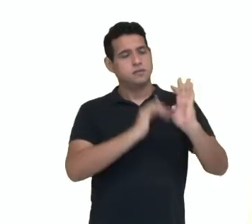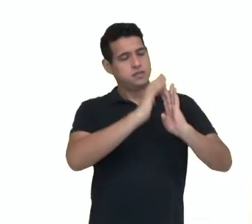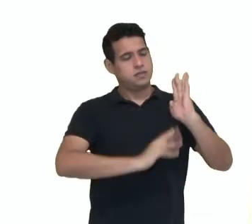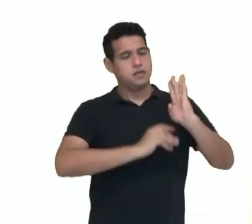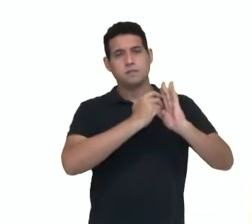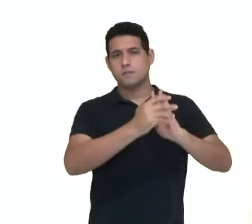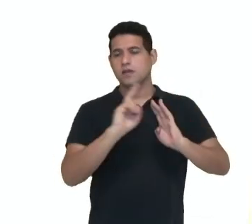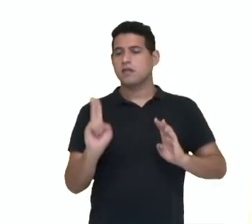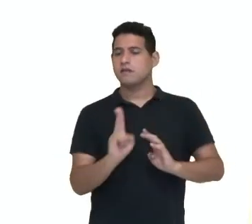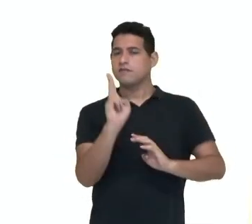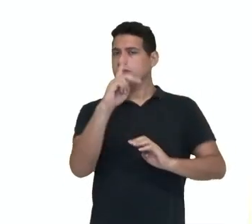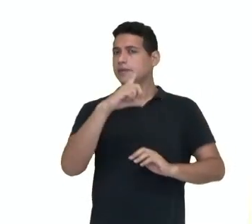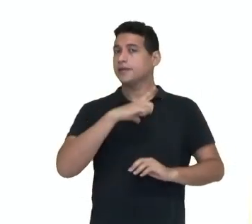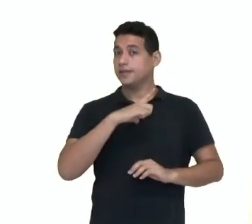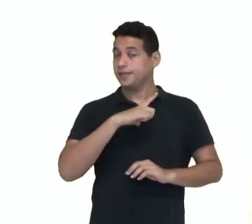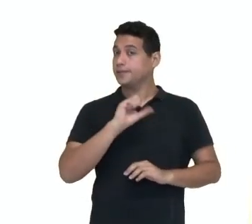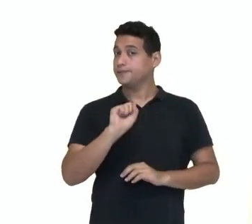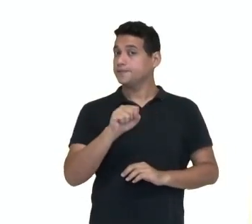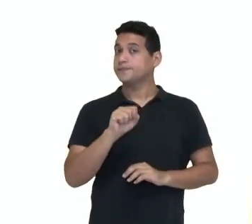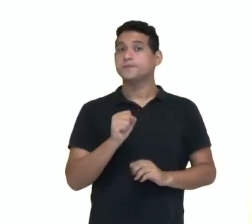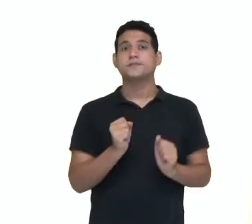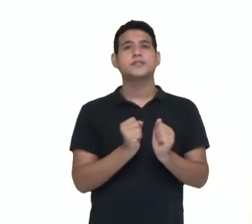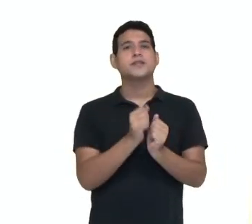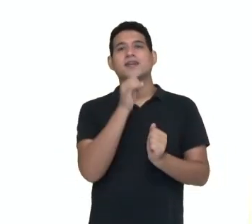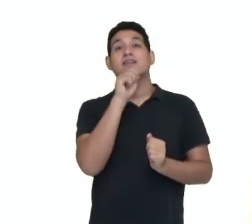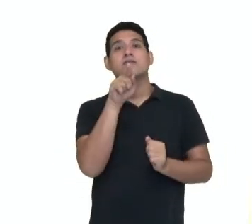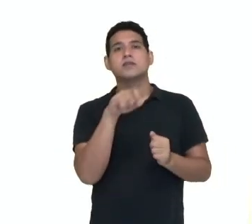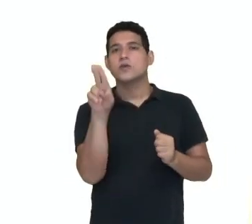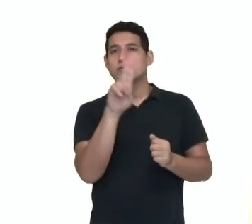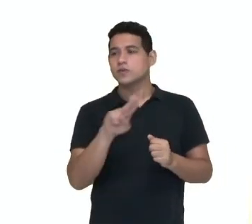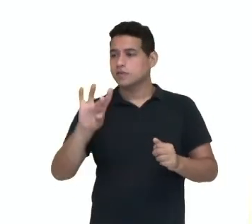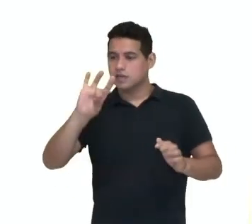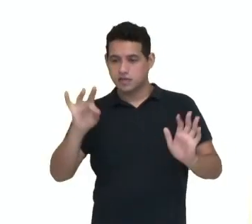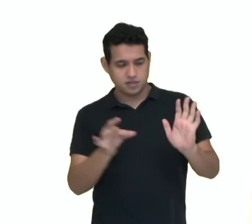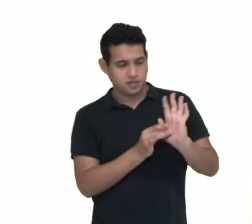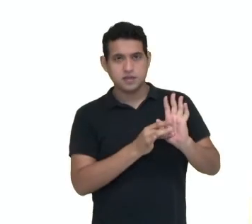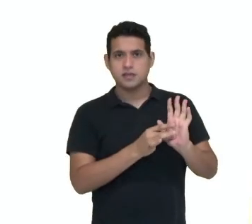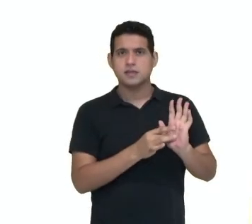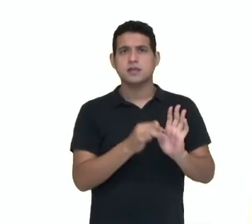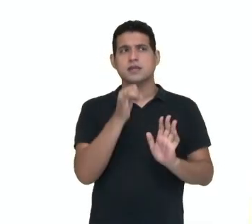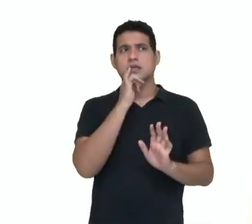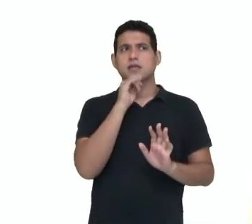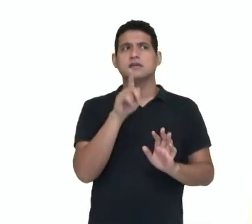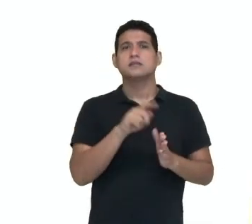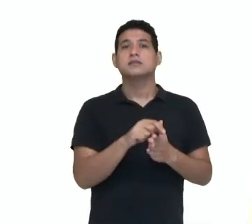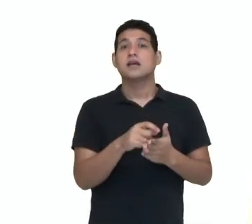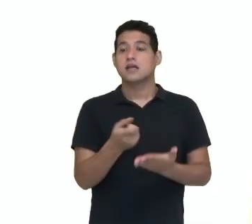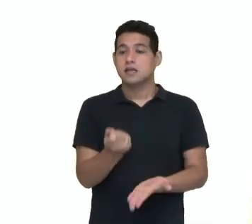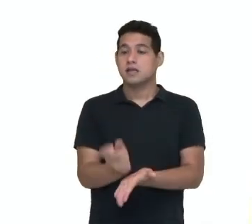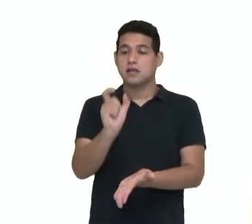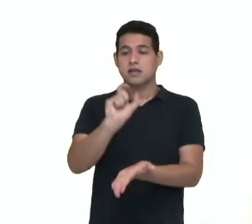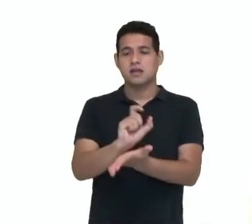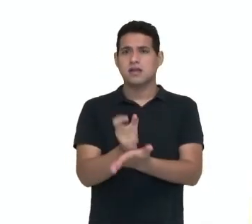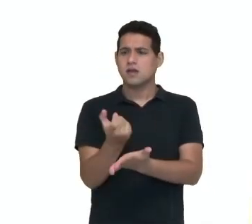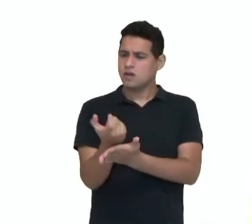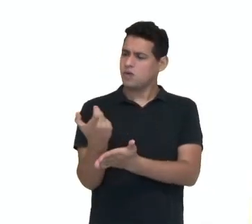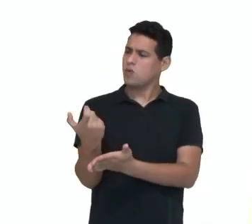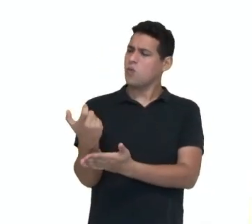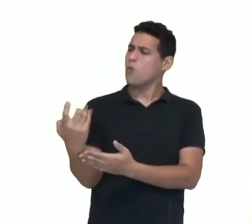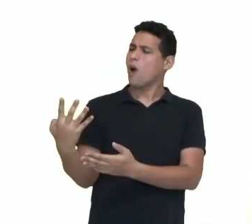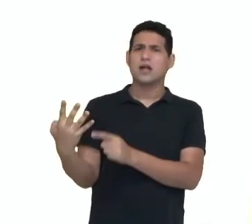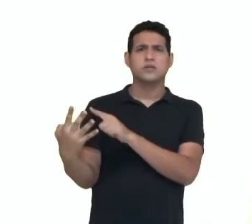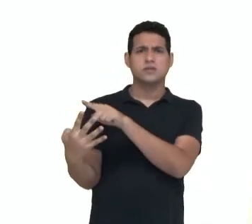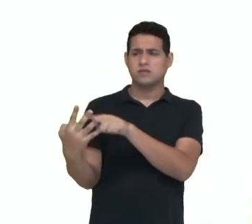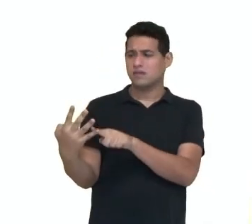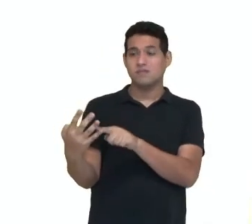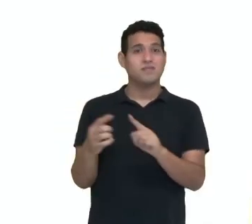valores obtidos quando você colocou na função, tá bom? Então, por exemplo, você jogou o dado, deu 4. E o cartão era esse,